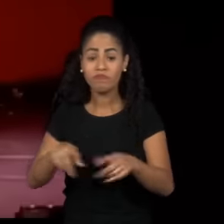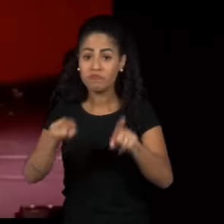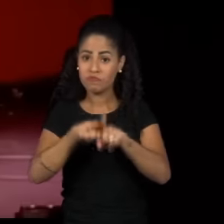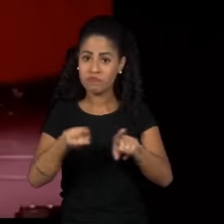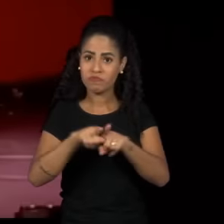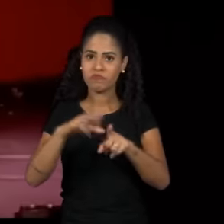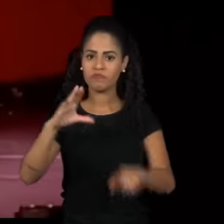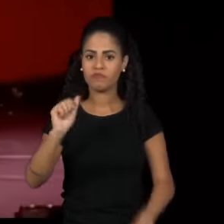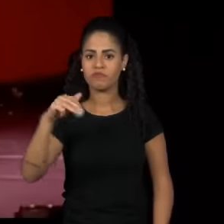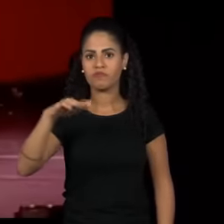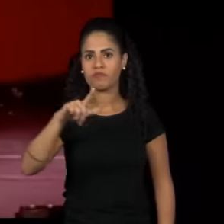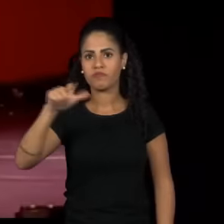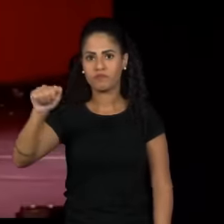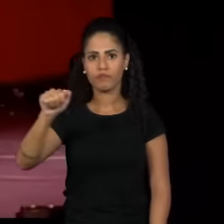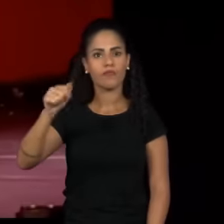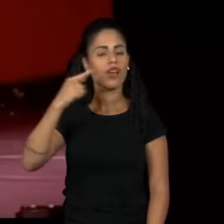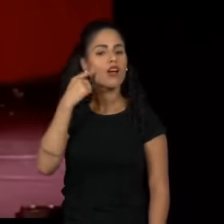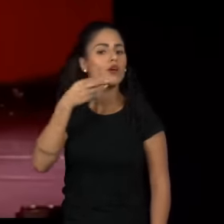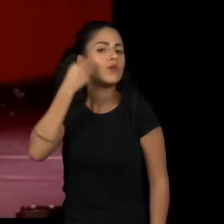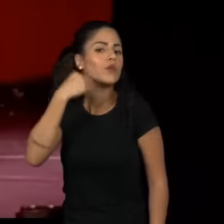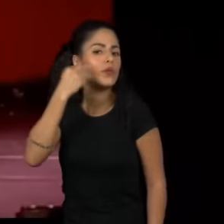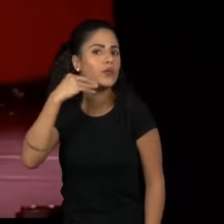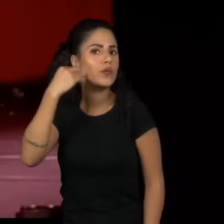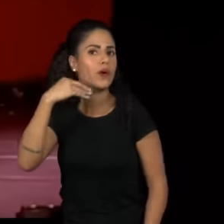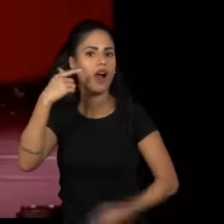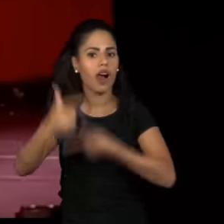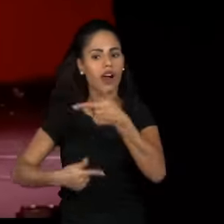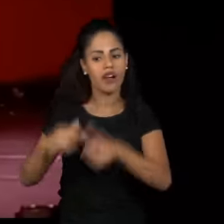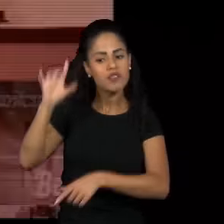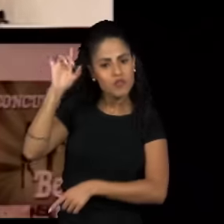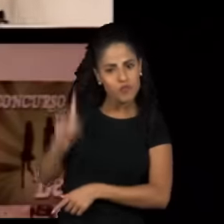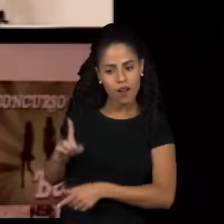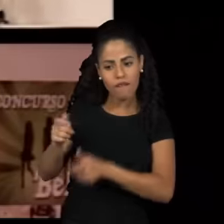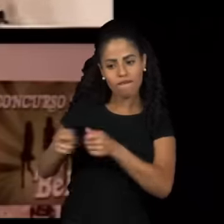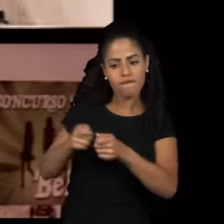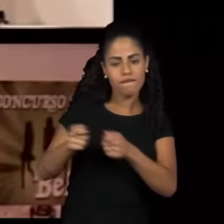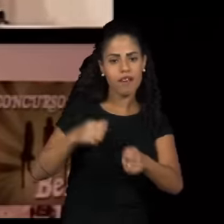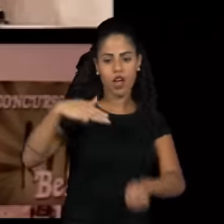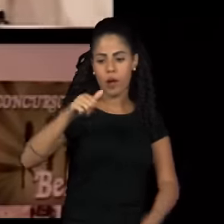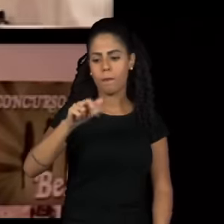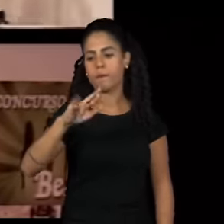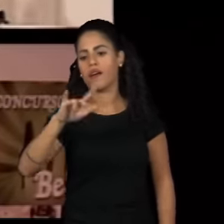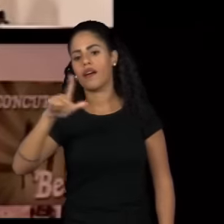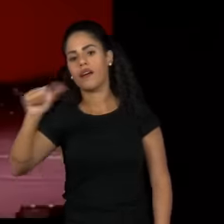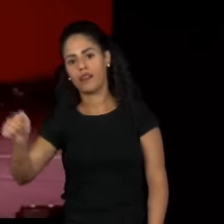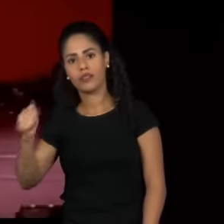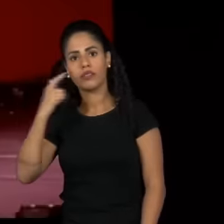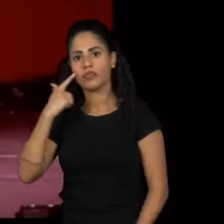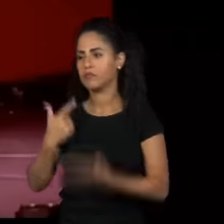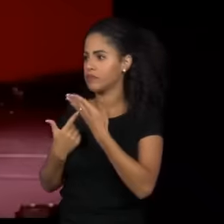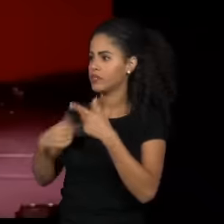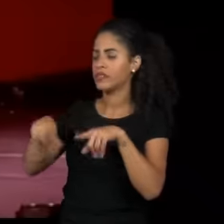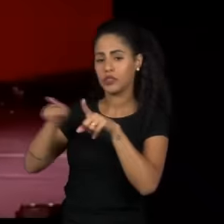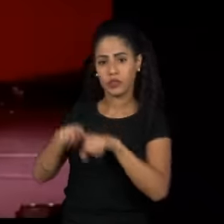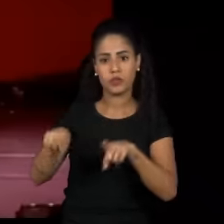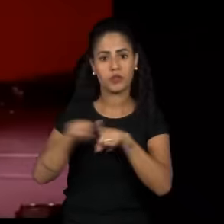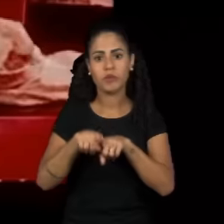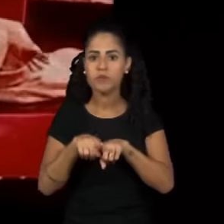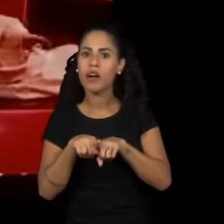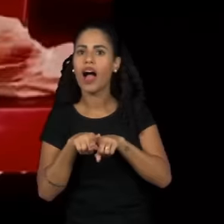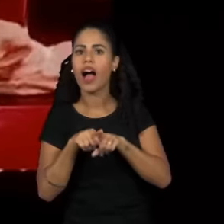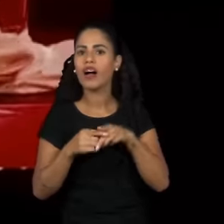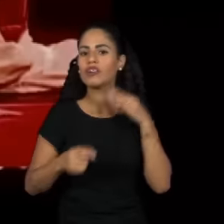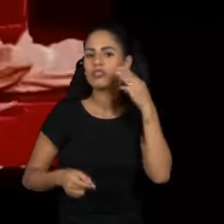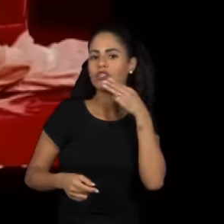Camila Morgado teve o privilégio de ser dirigida por Marília Pera no espetáculo Doce Deleite, interpretando